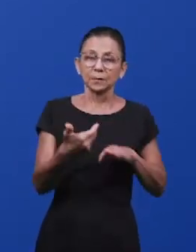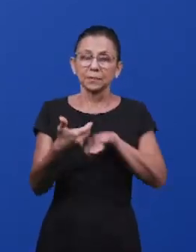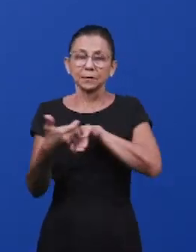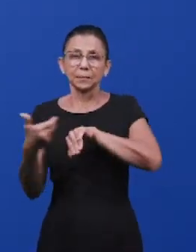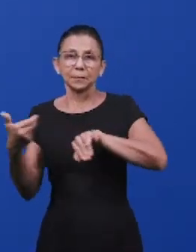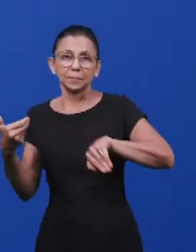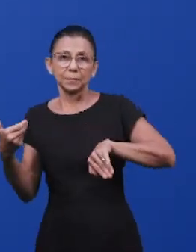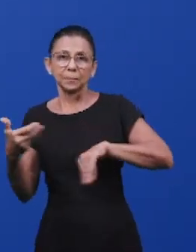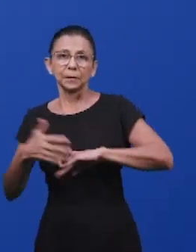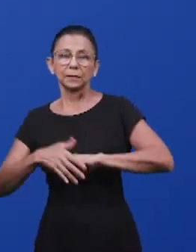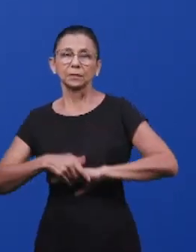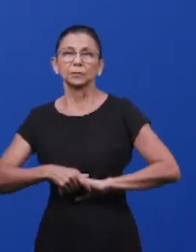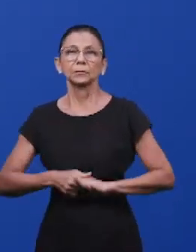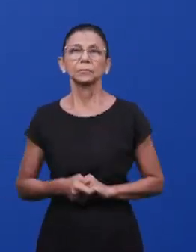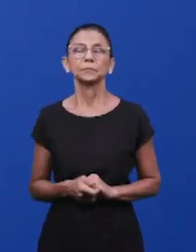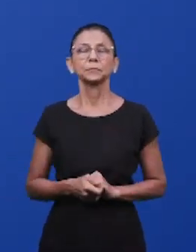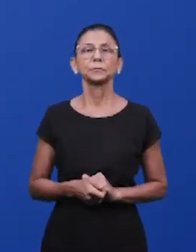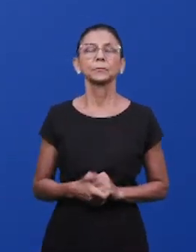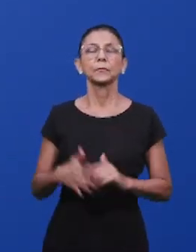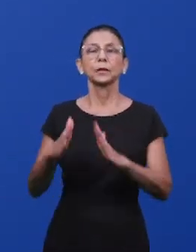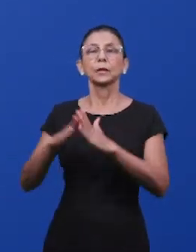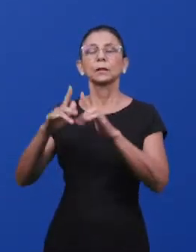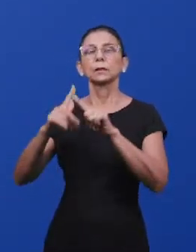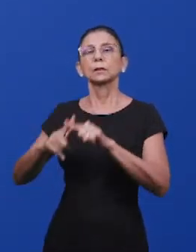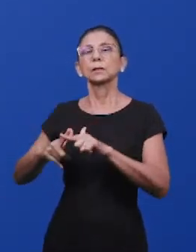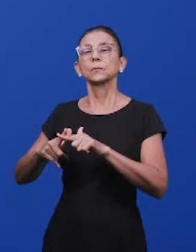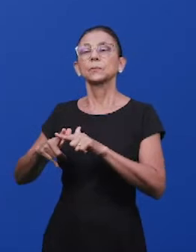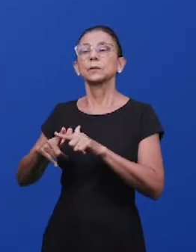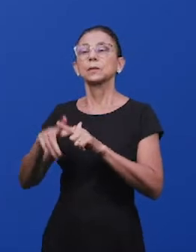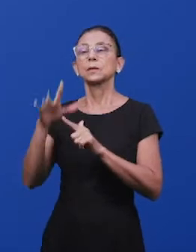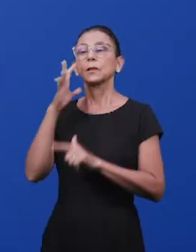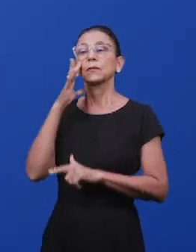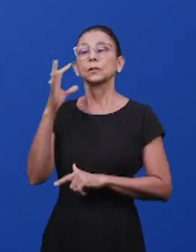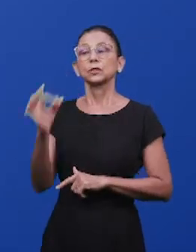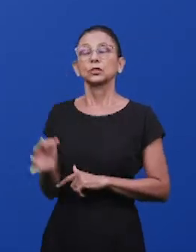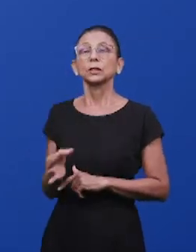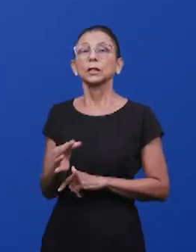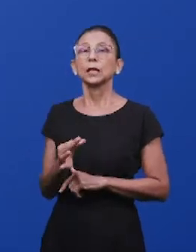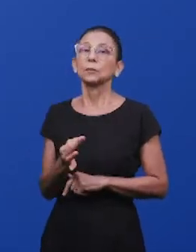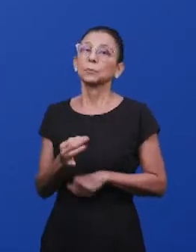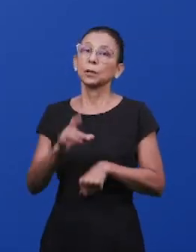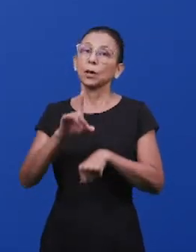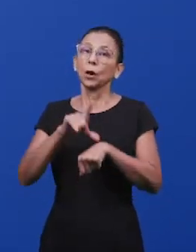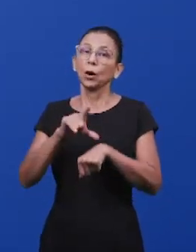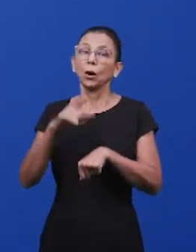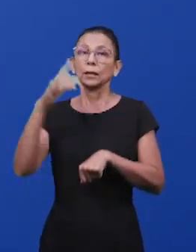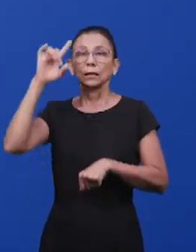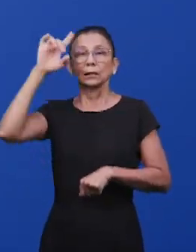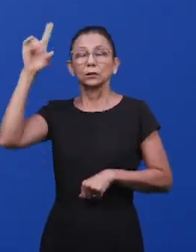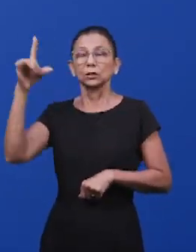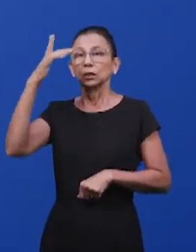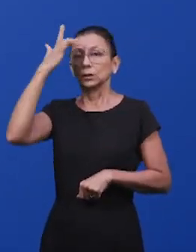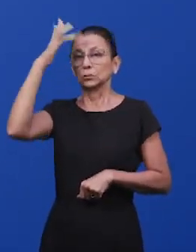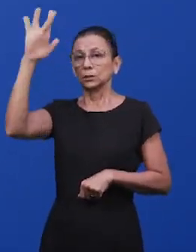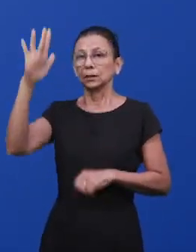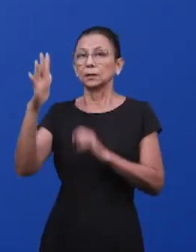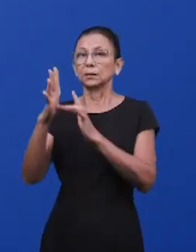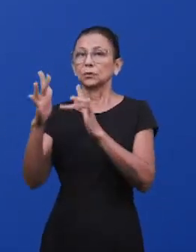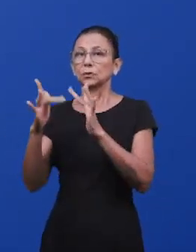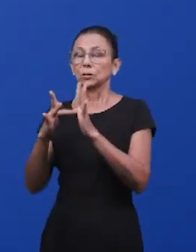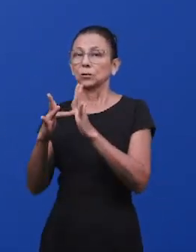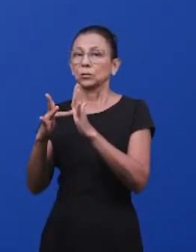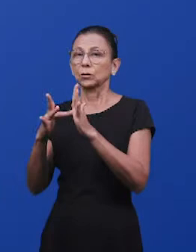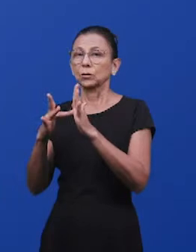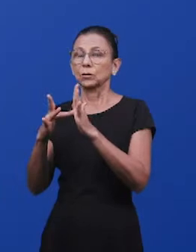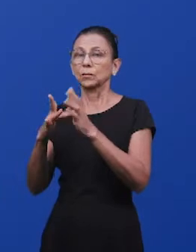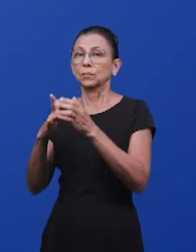A igreja tem que estar vigilante, porque não se sabe nem o dia nem a hora que o Senhor virá buscar a sua